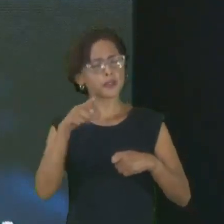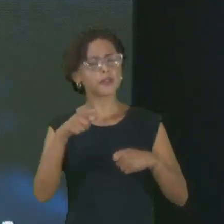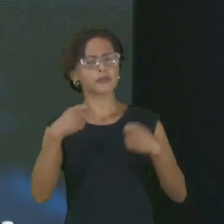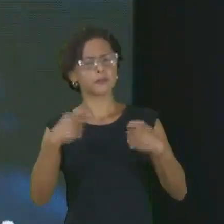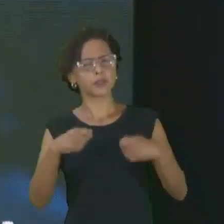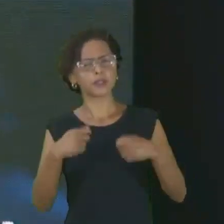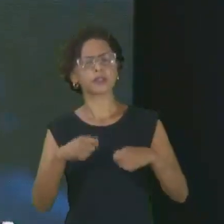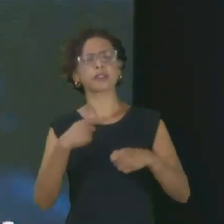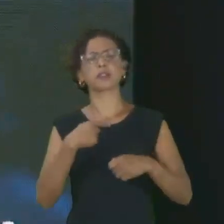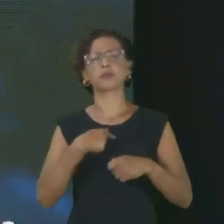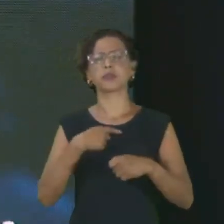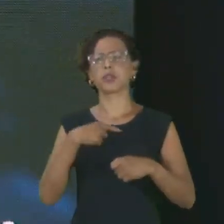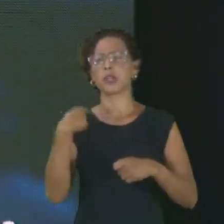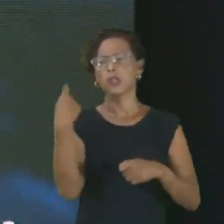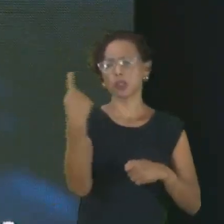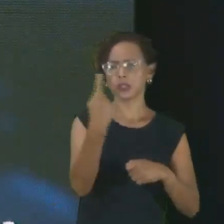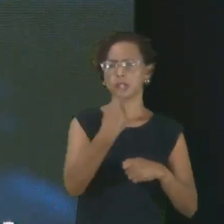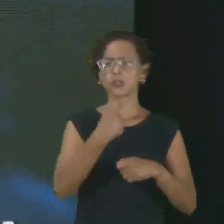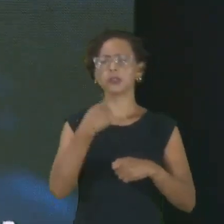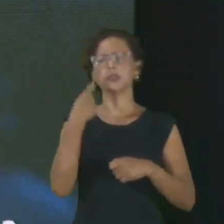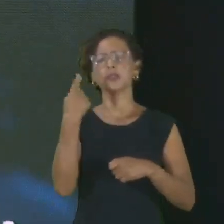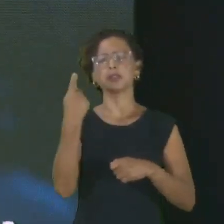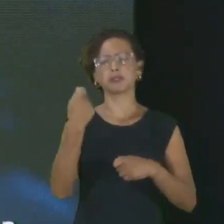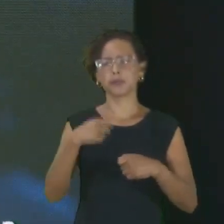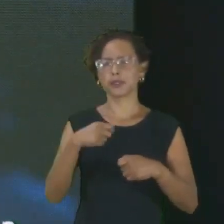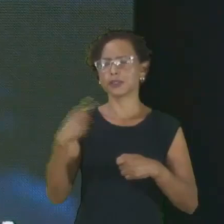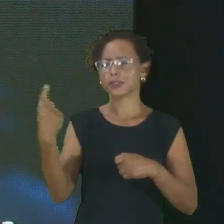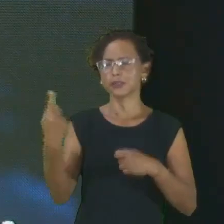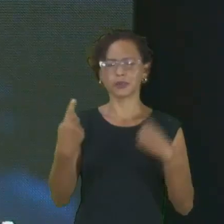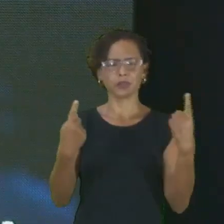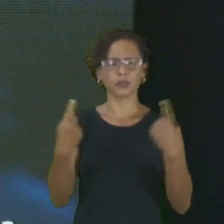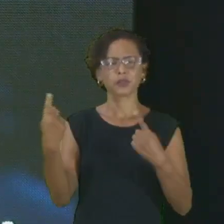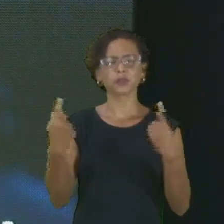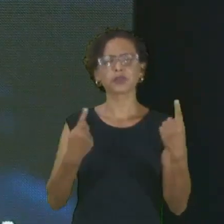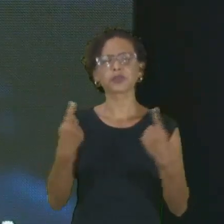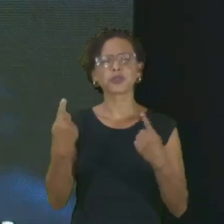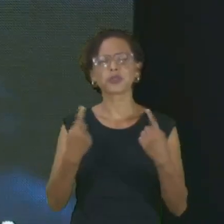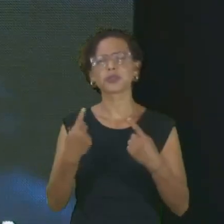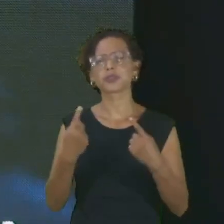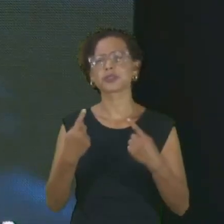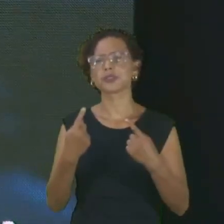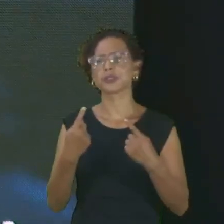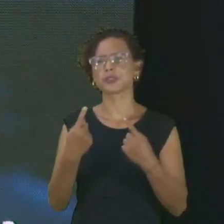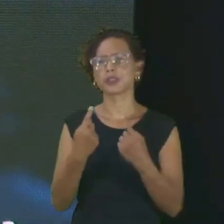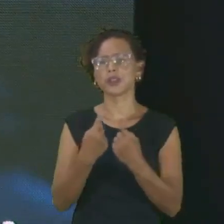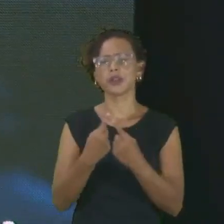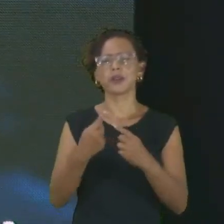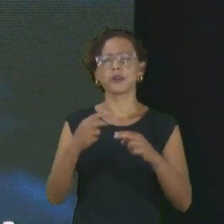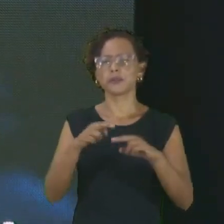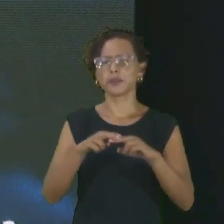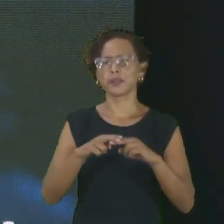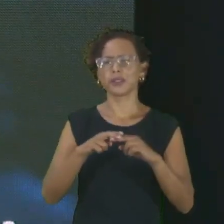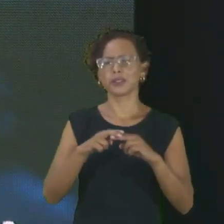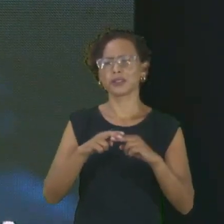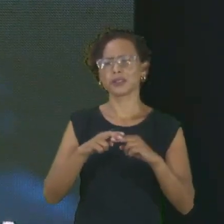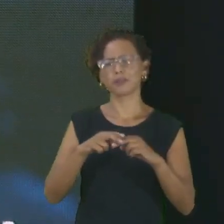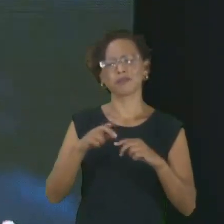mim. Nós precisamos uns dos outros. Por isso não se afaste da